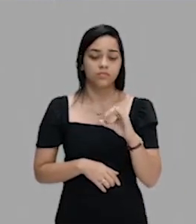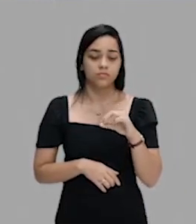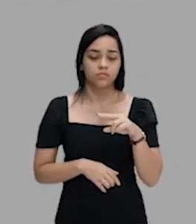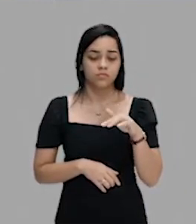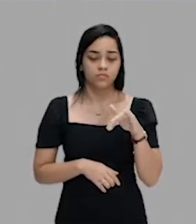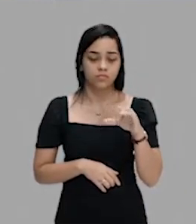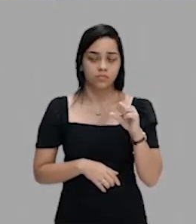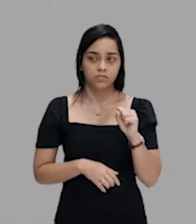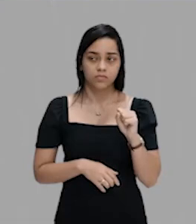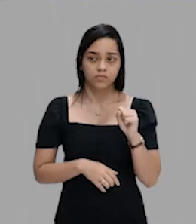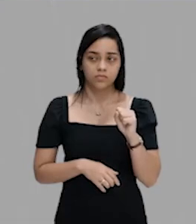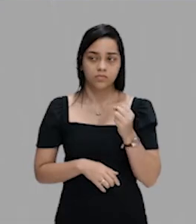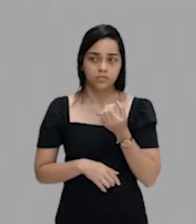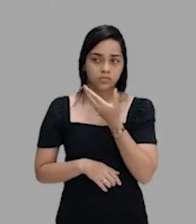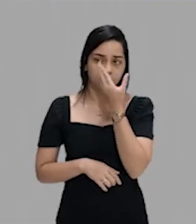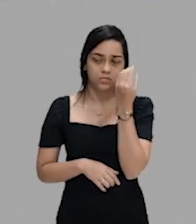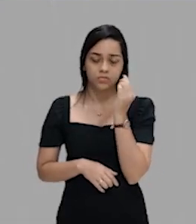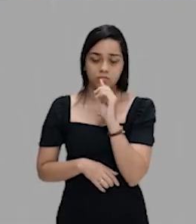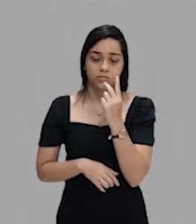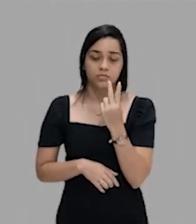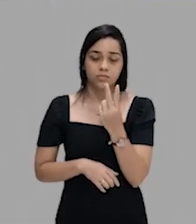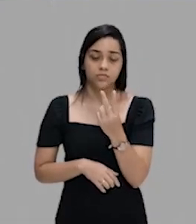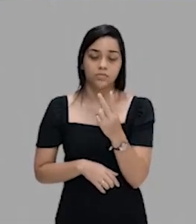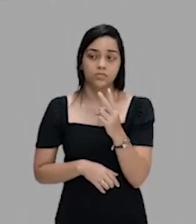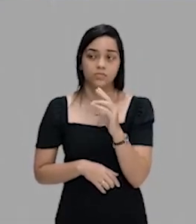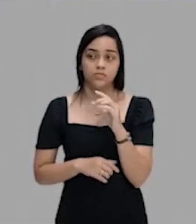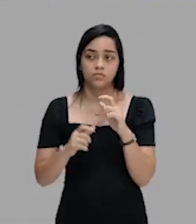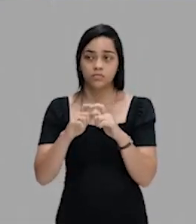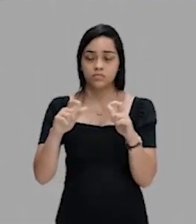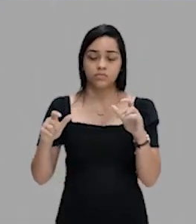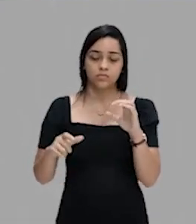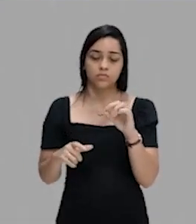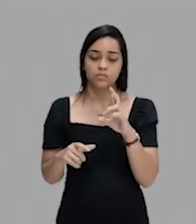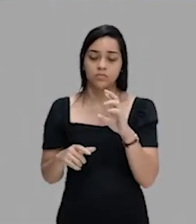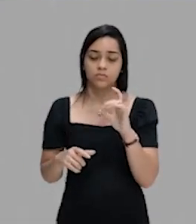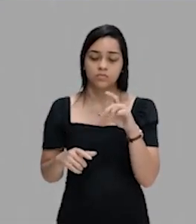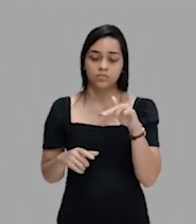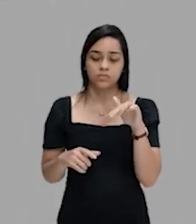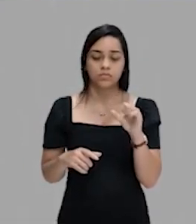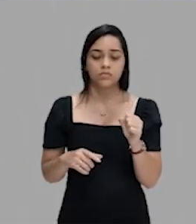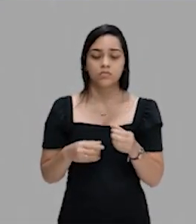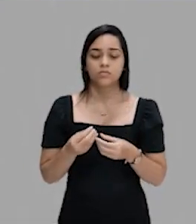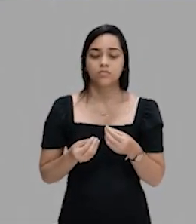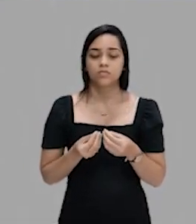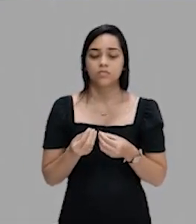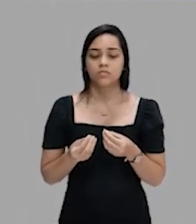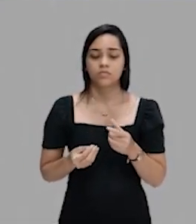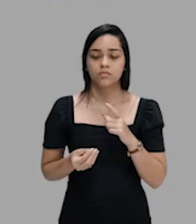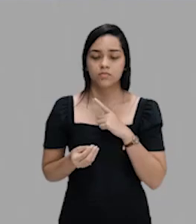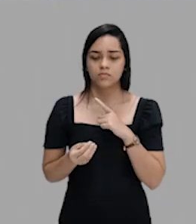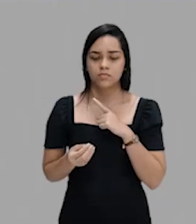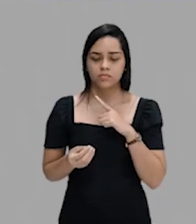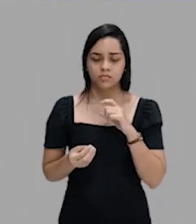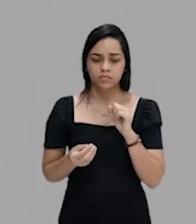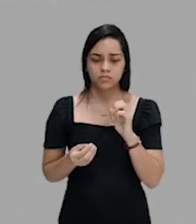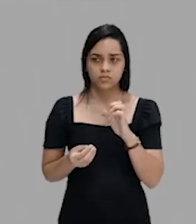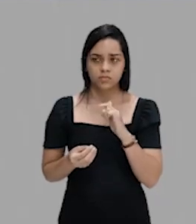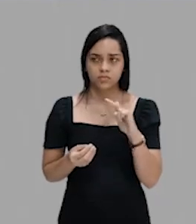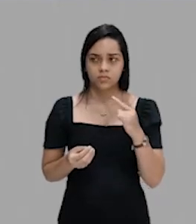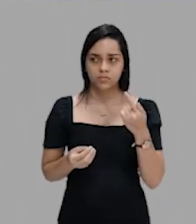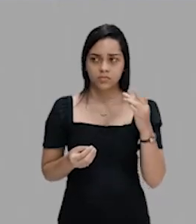subordinadas não gente esquece duas orações coordenadas o que que eu tô dizendo como se tivesse uma uma